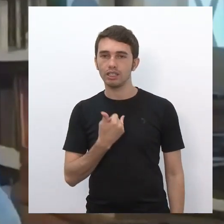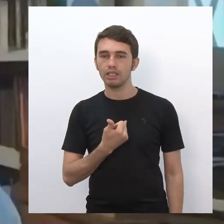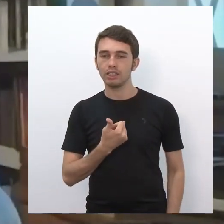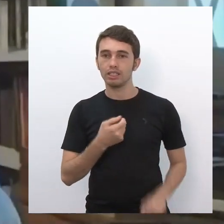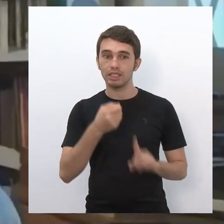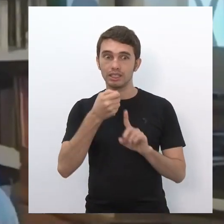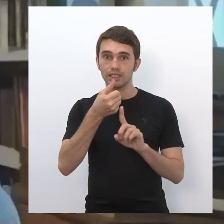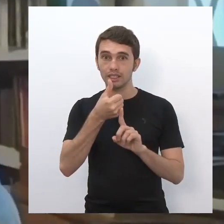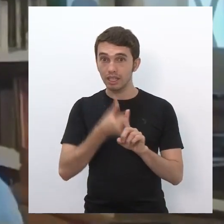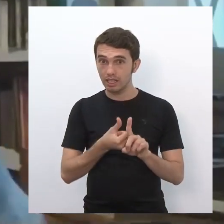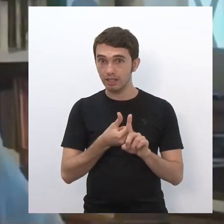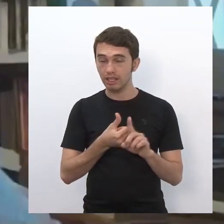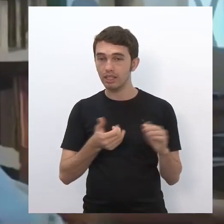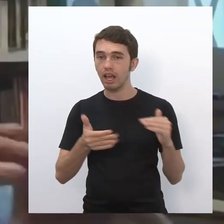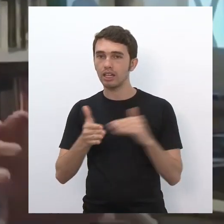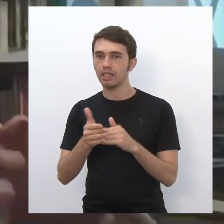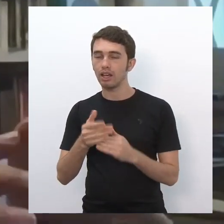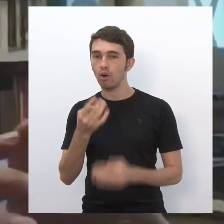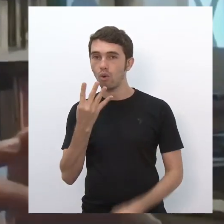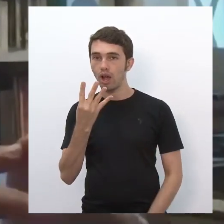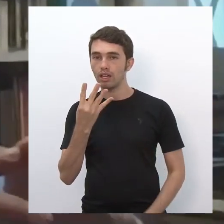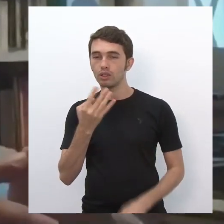4 anos de idade.